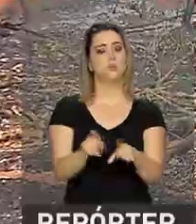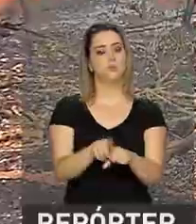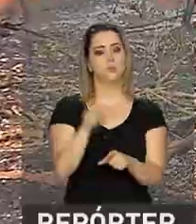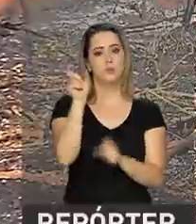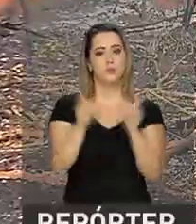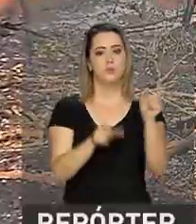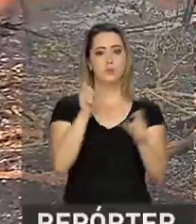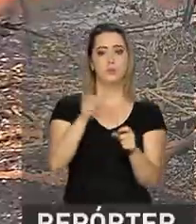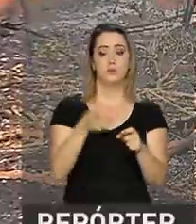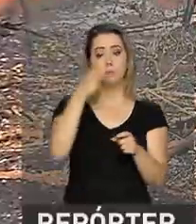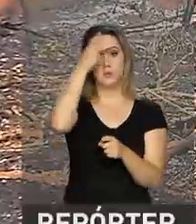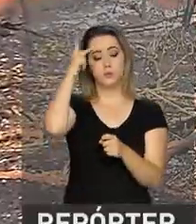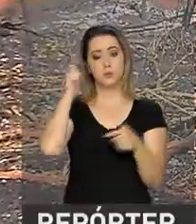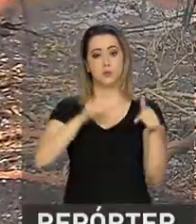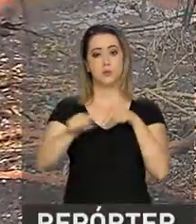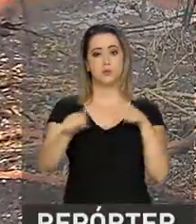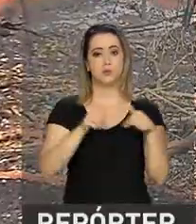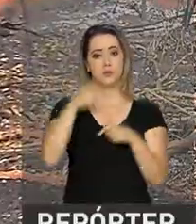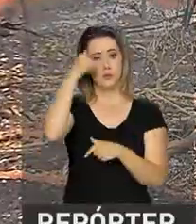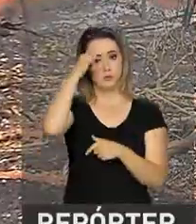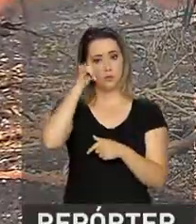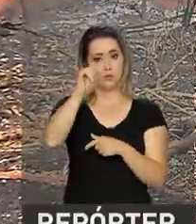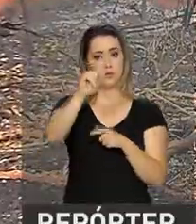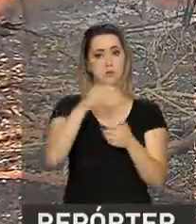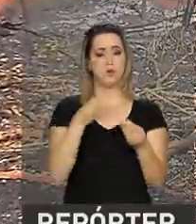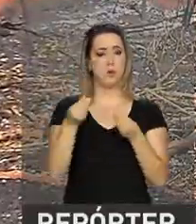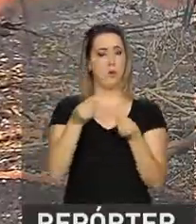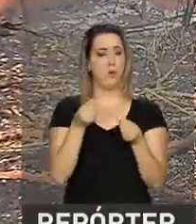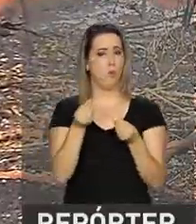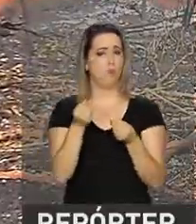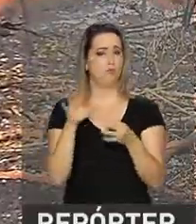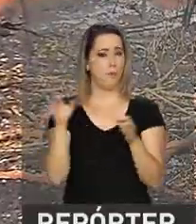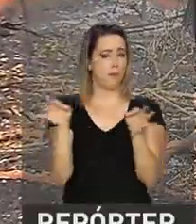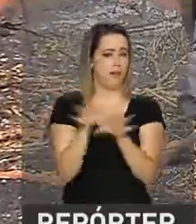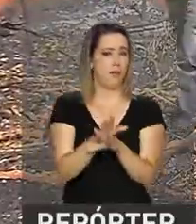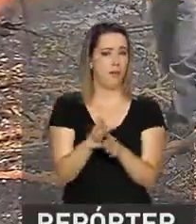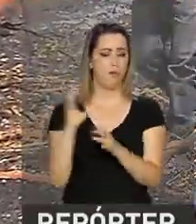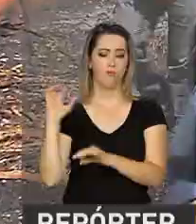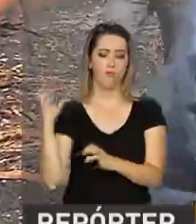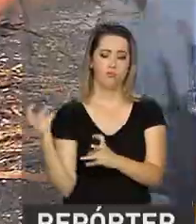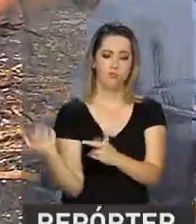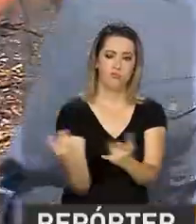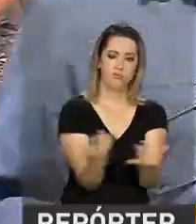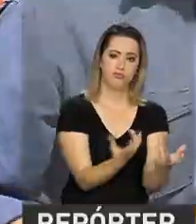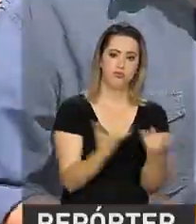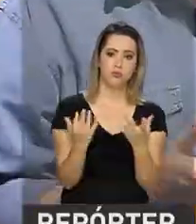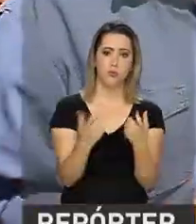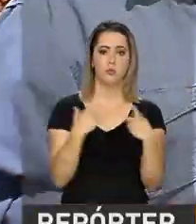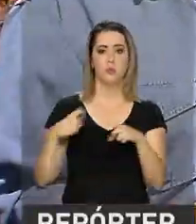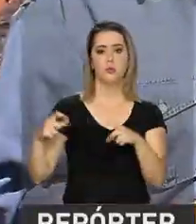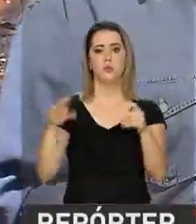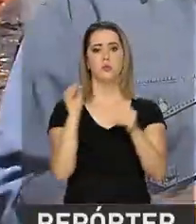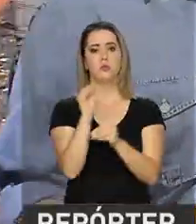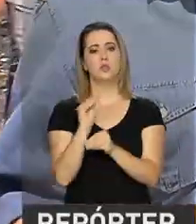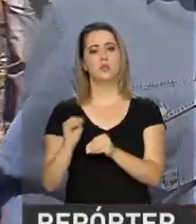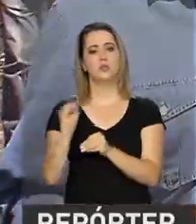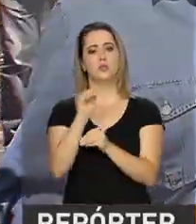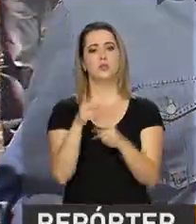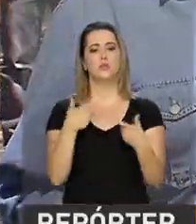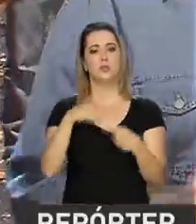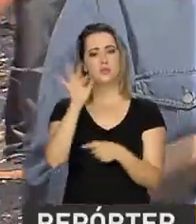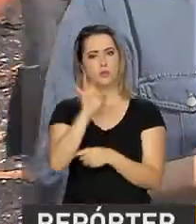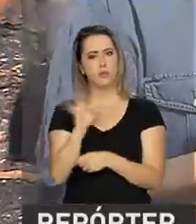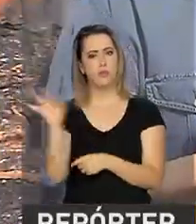os brigadistas floresta já atuam na prevenção e no combate aos incêndios em unidades de conservação áreas